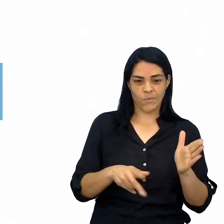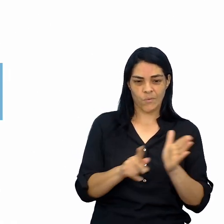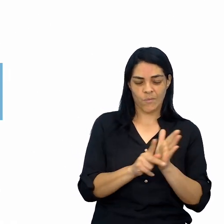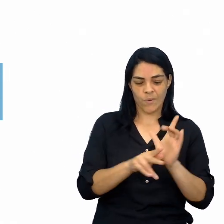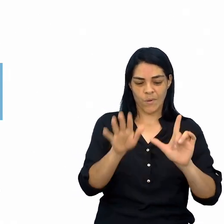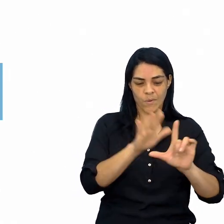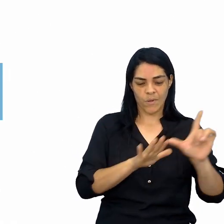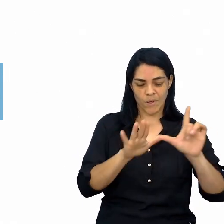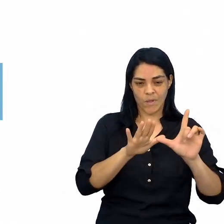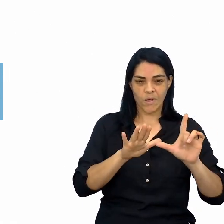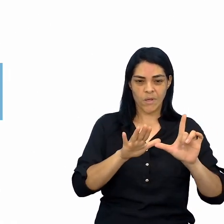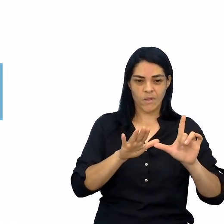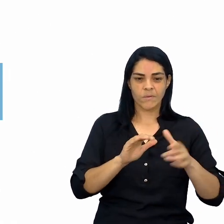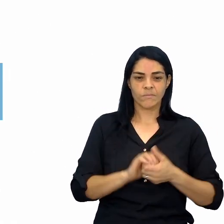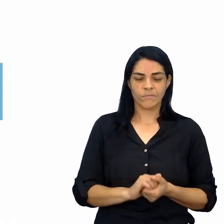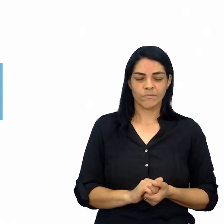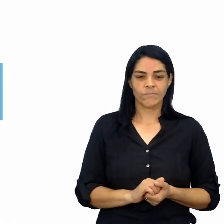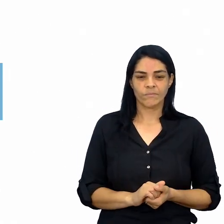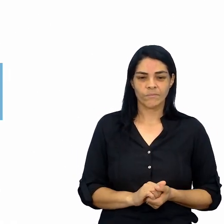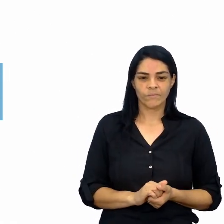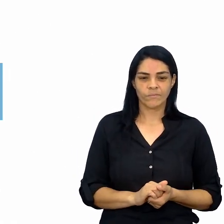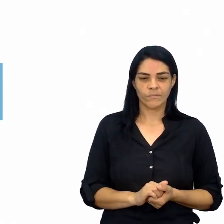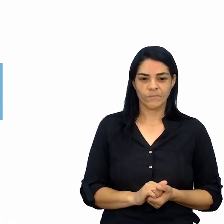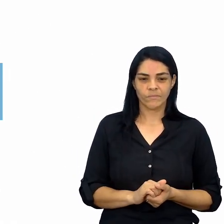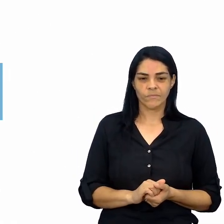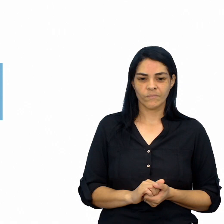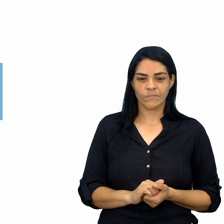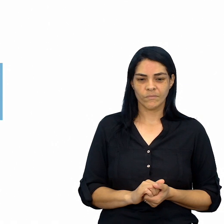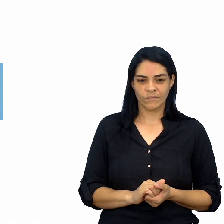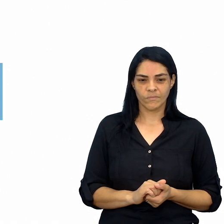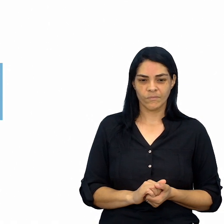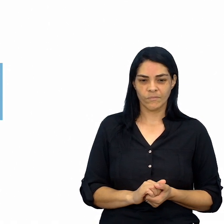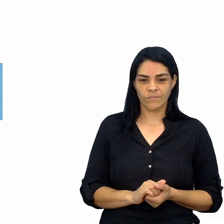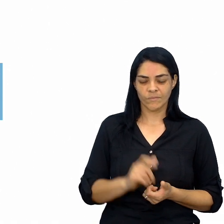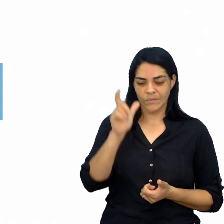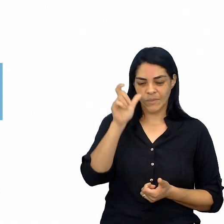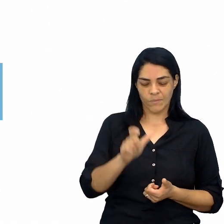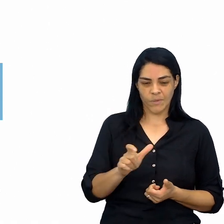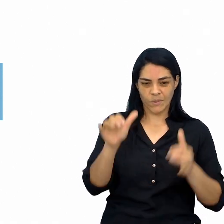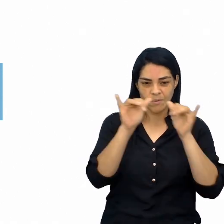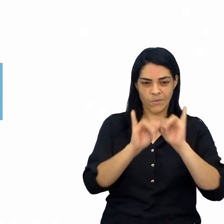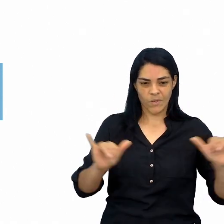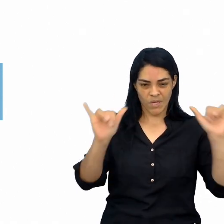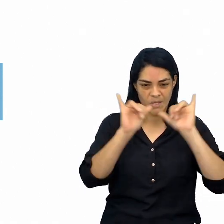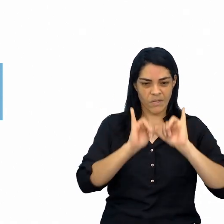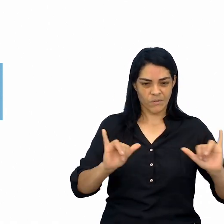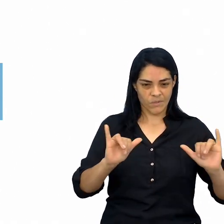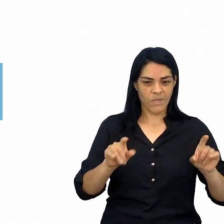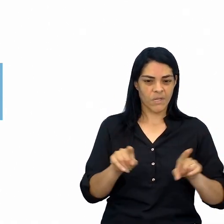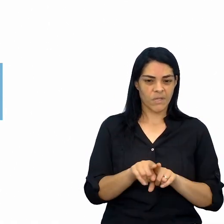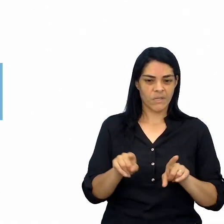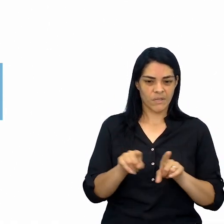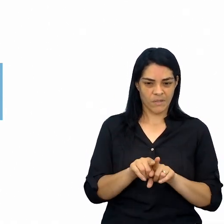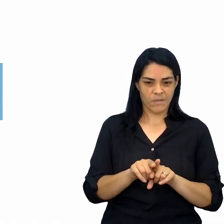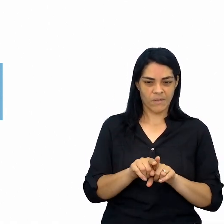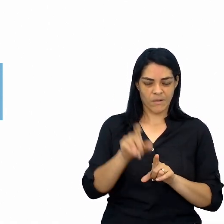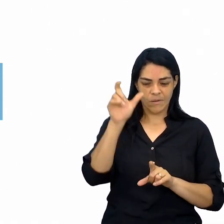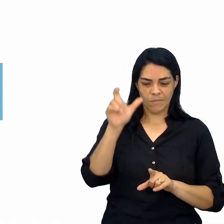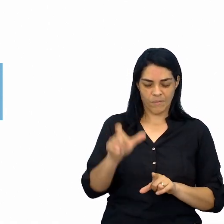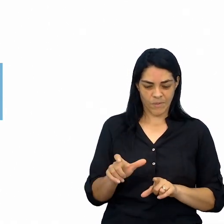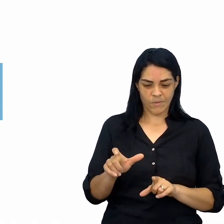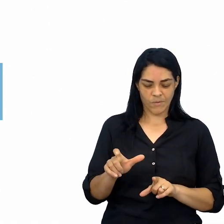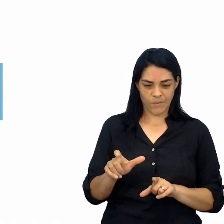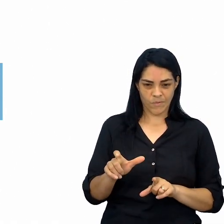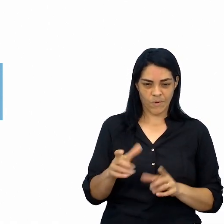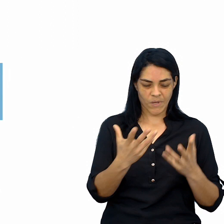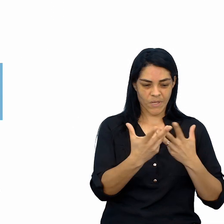vai depender, sobretudo, do enunciador e do